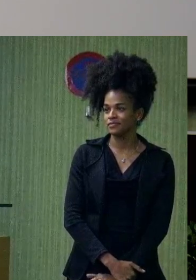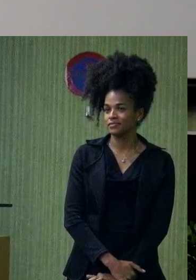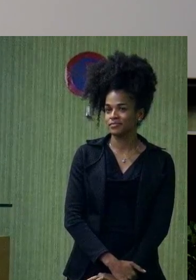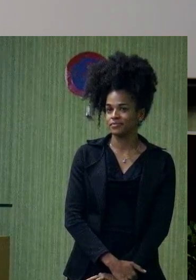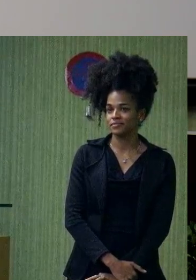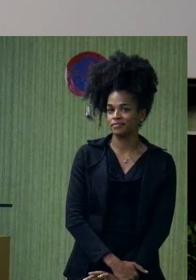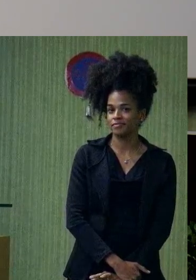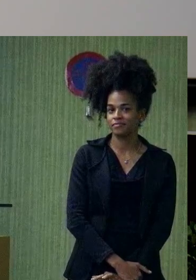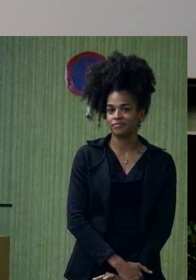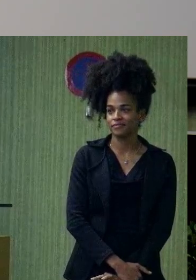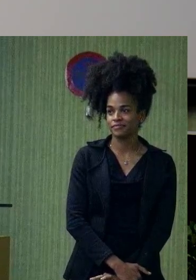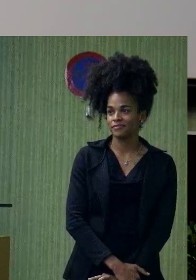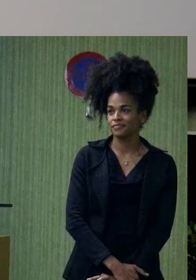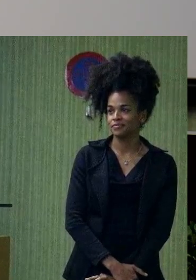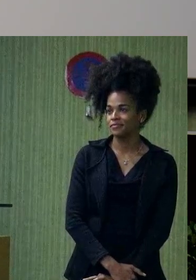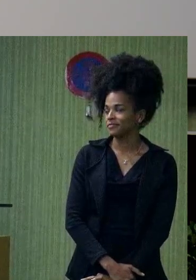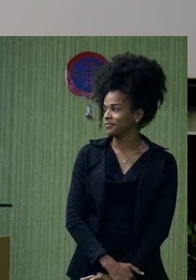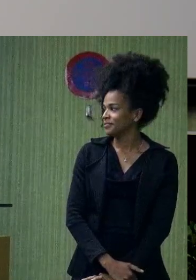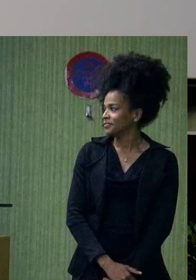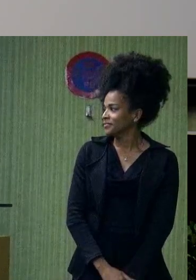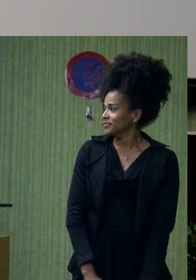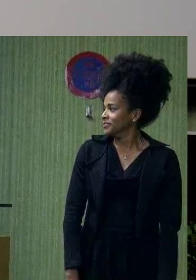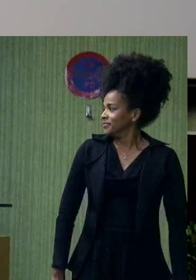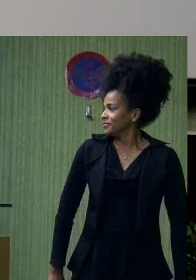aí são três